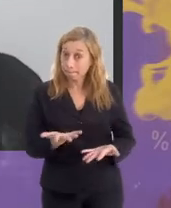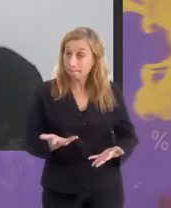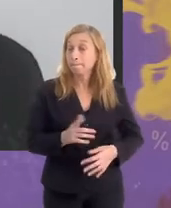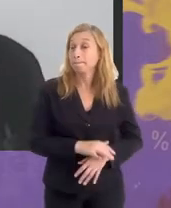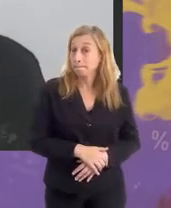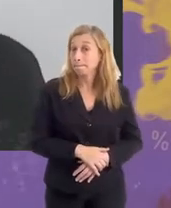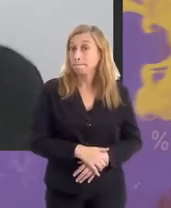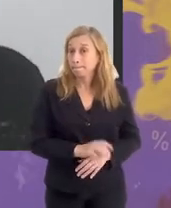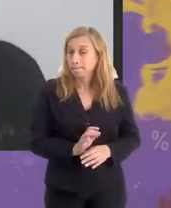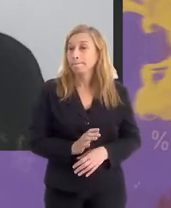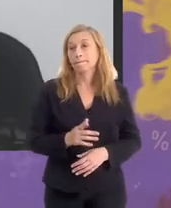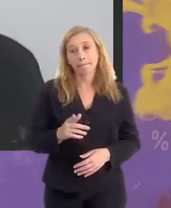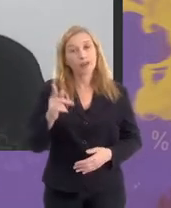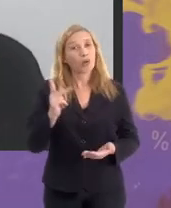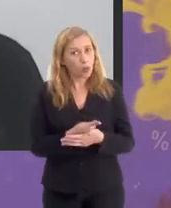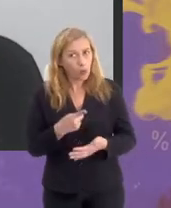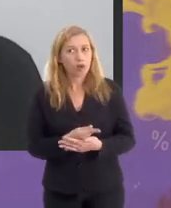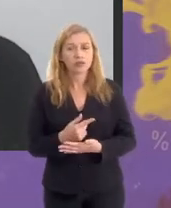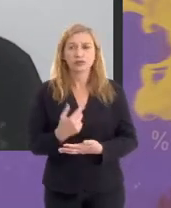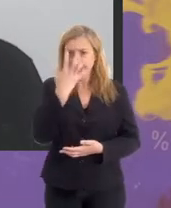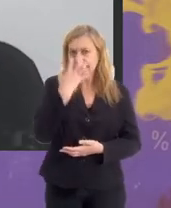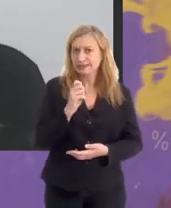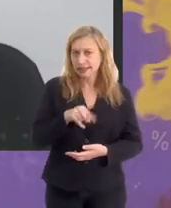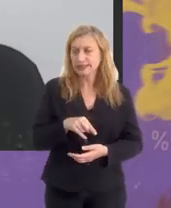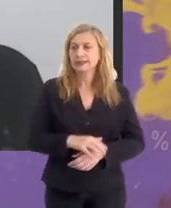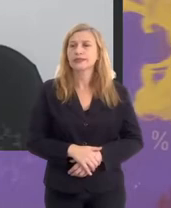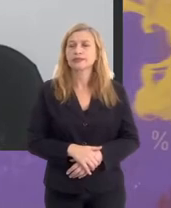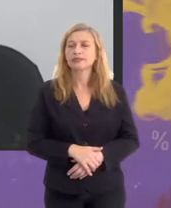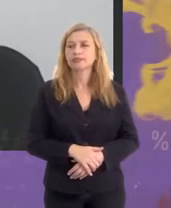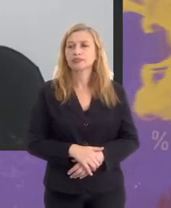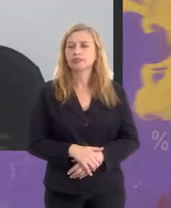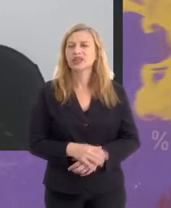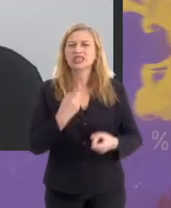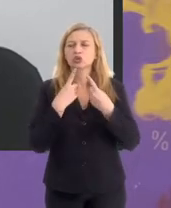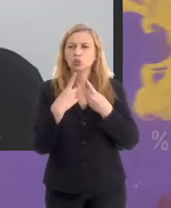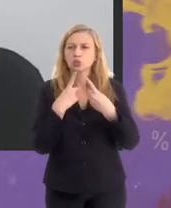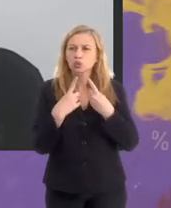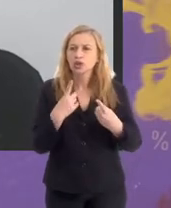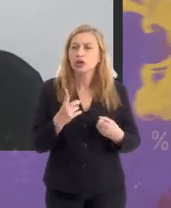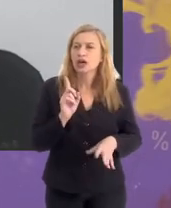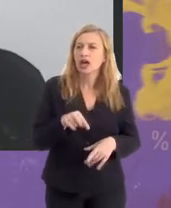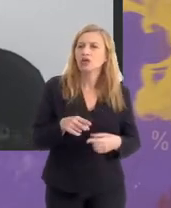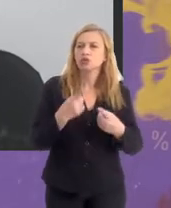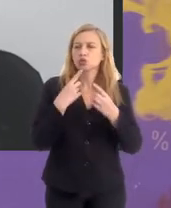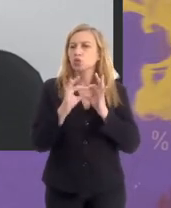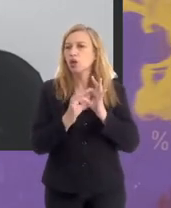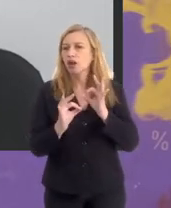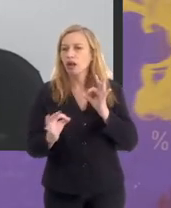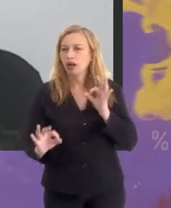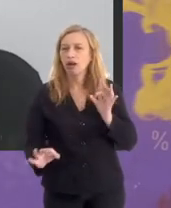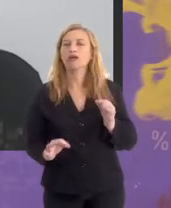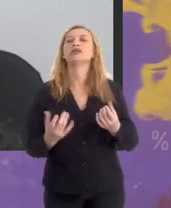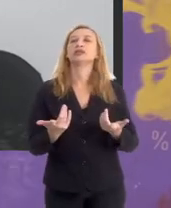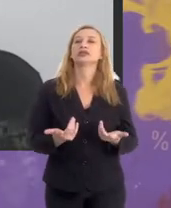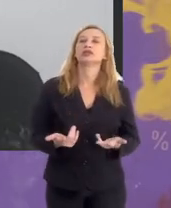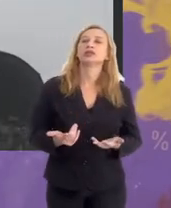essa fraude né Essa malandragem era uma fraude né e enfim essa discussão é uma